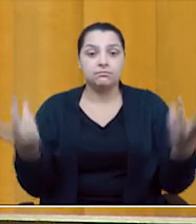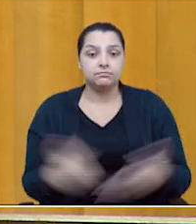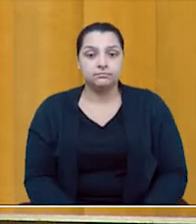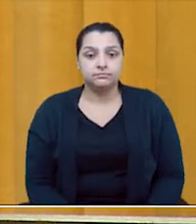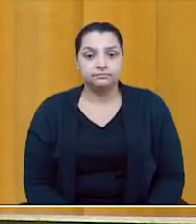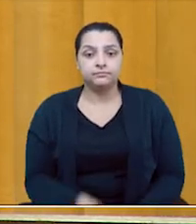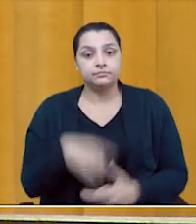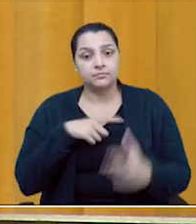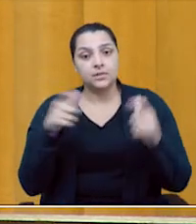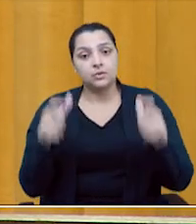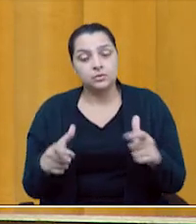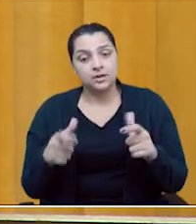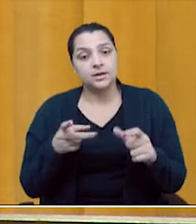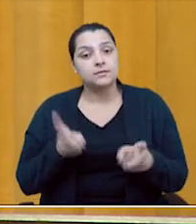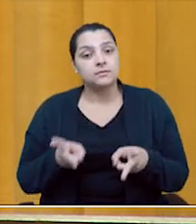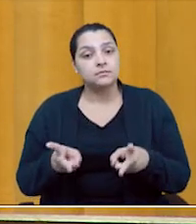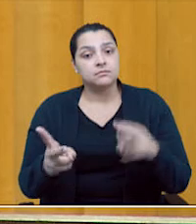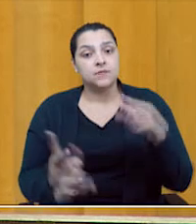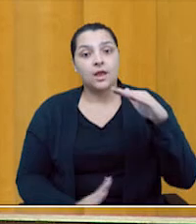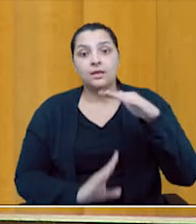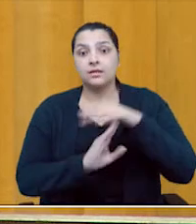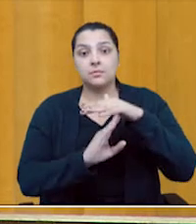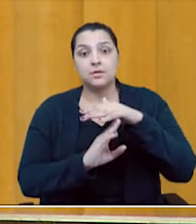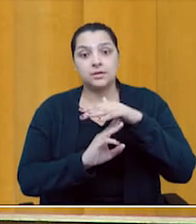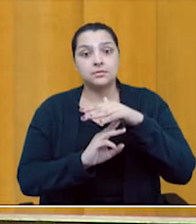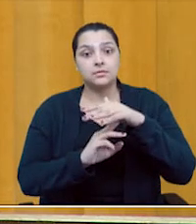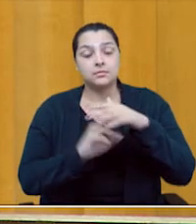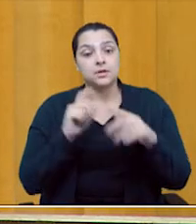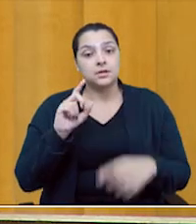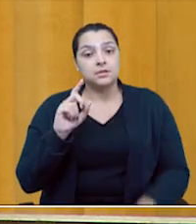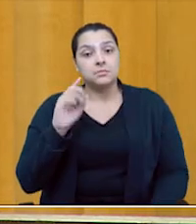eles vão permanecer até o máximo que puderem, porque o dia que saírem e se aposentarem, eles vão perder